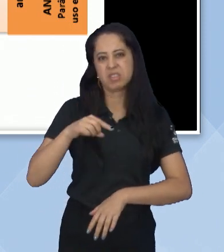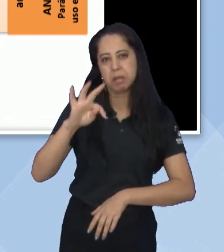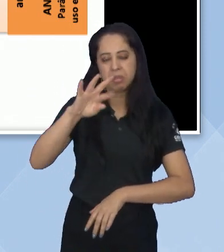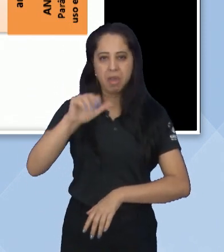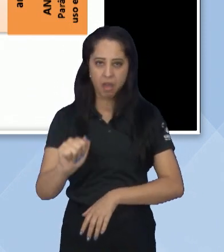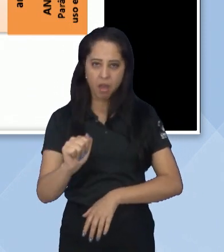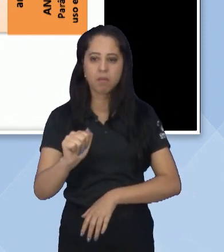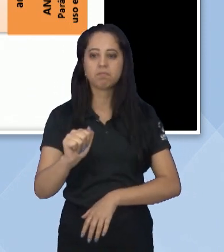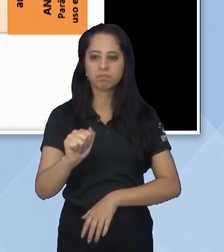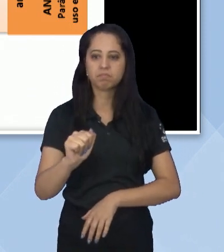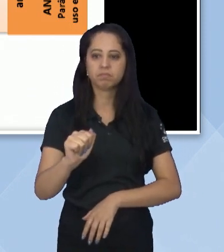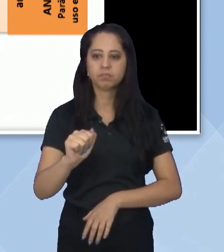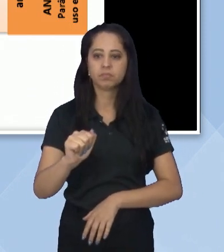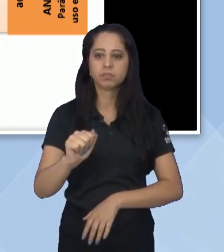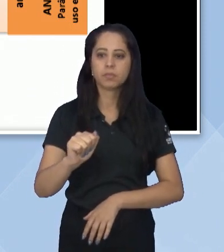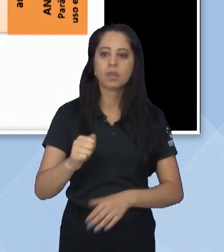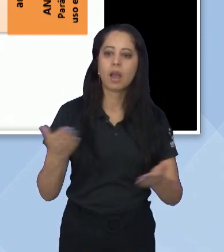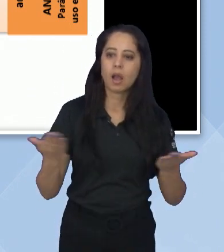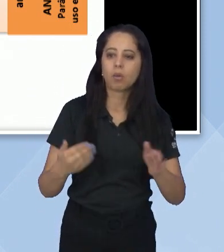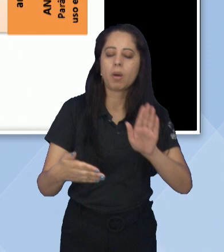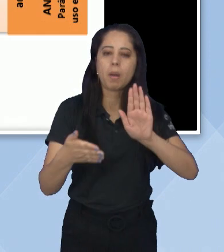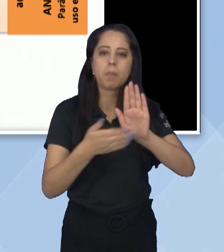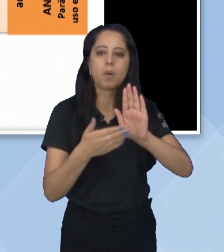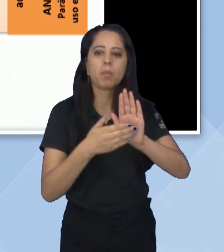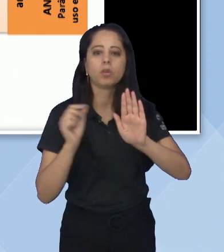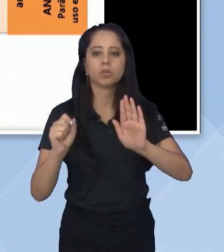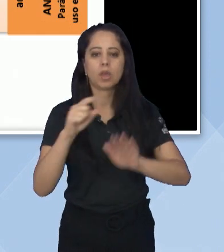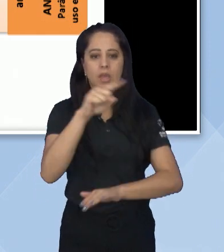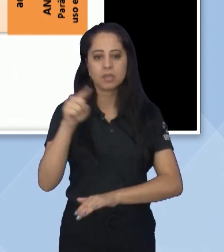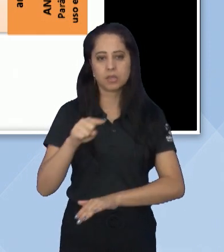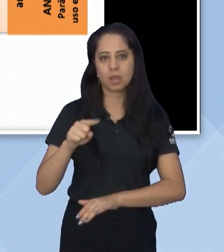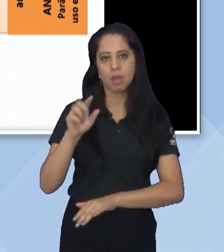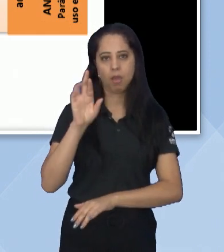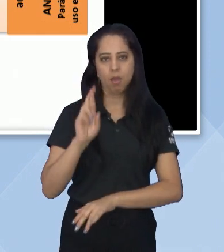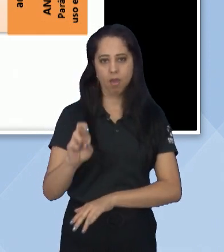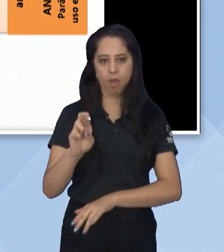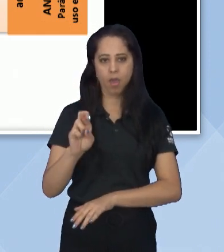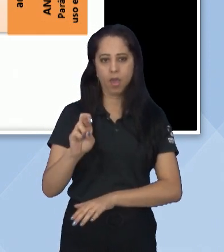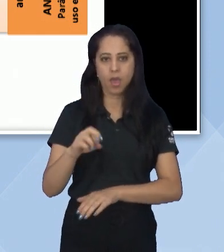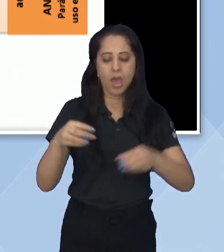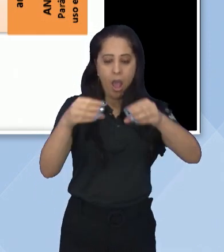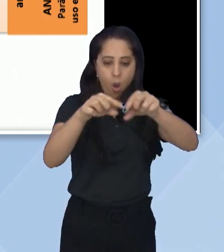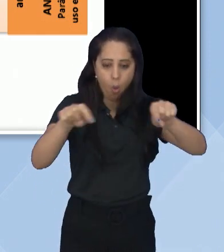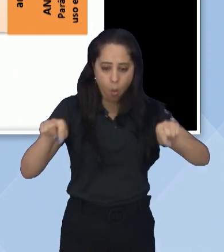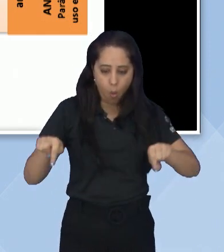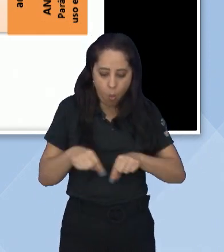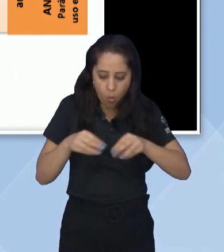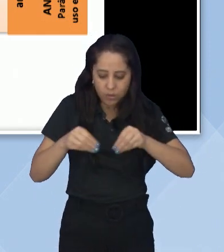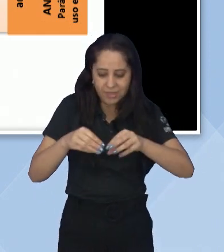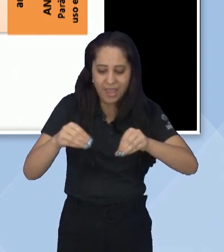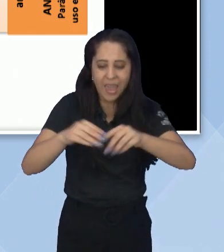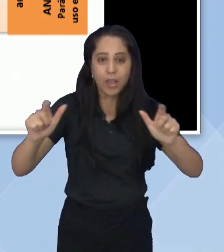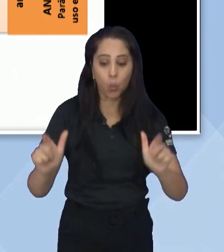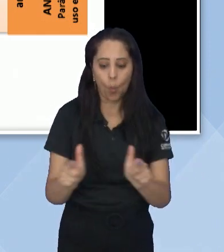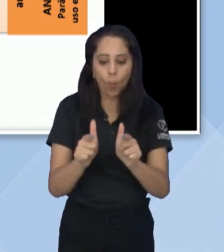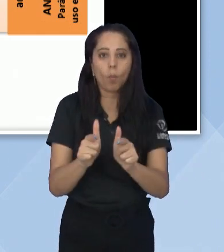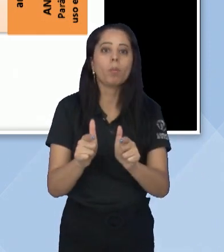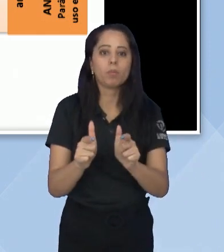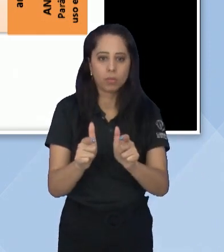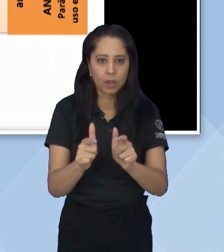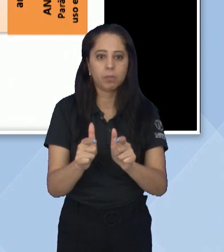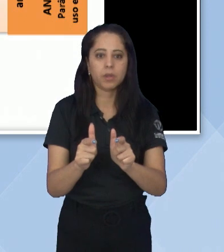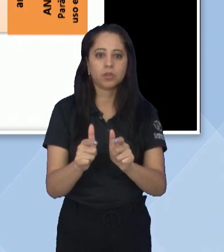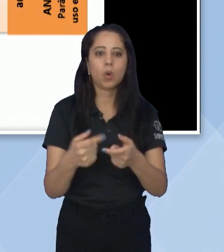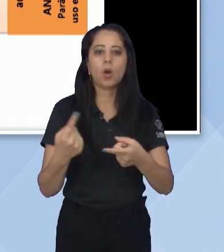zona de qualificação Urbana nós estamos propondo a figura de uma GR com tamanhos de lotes menores porque a gente sabe que muitas vezes Essa zona de